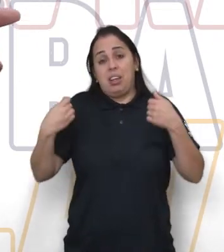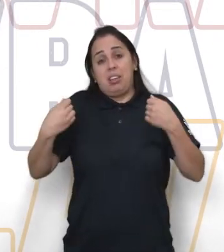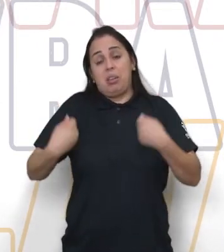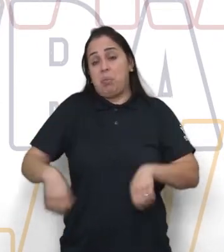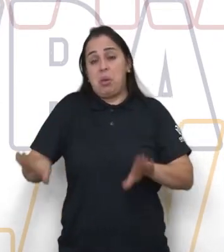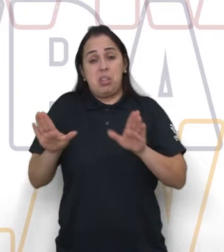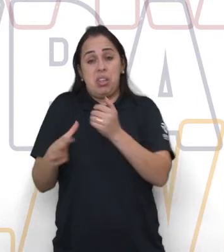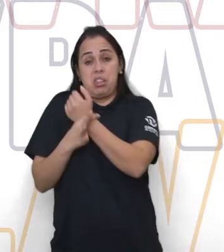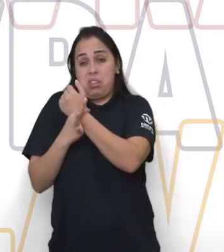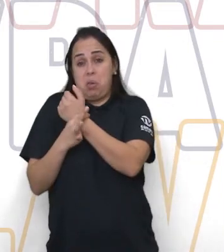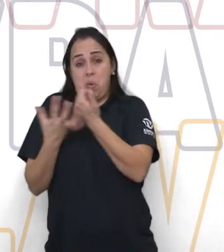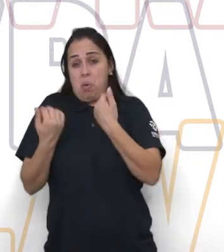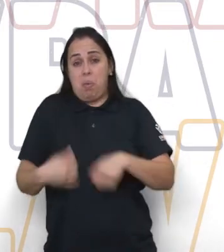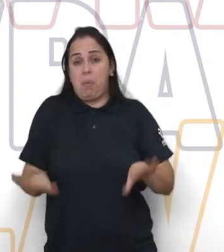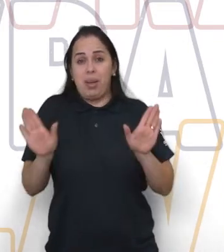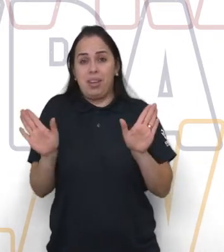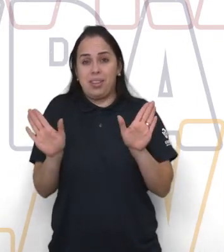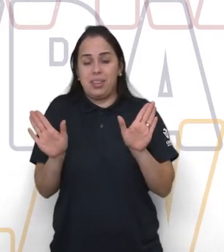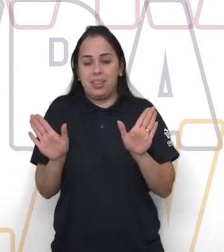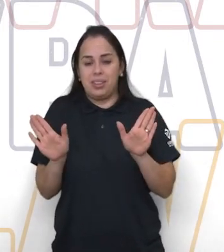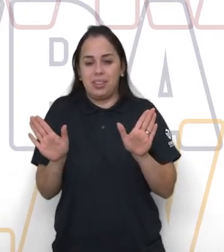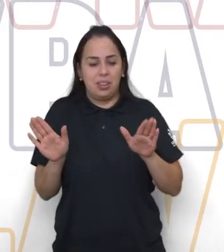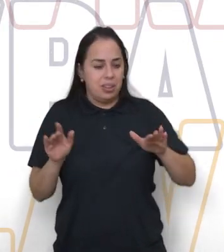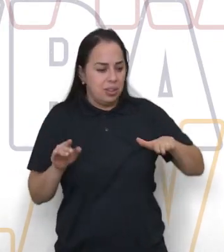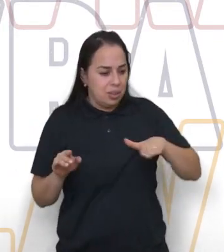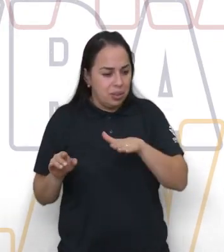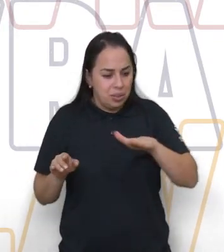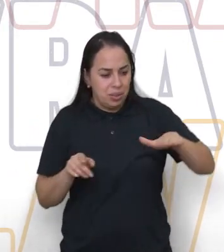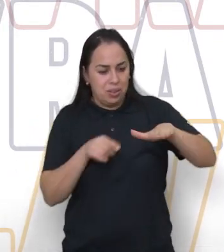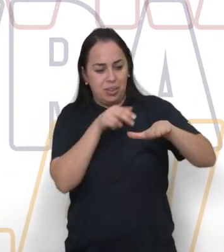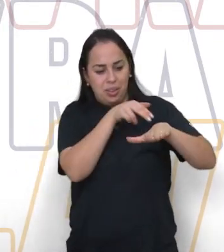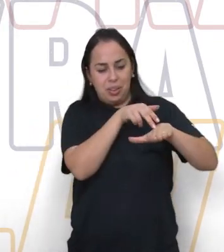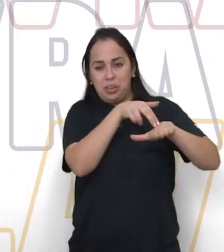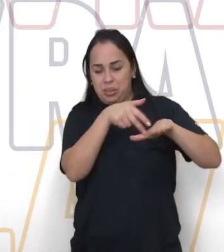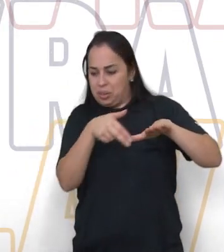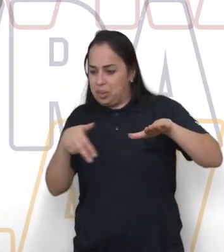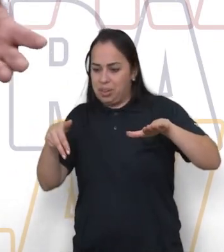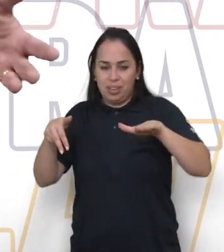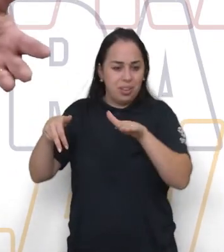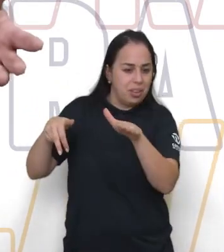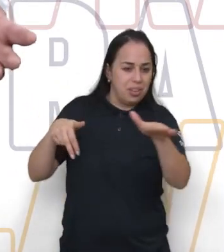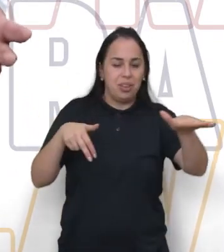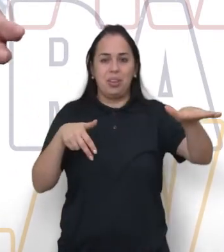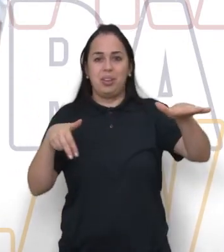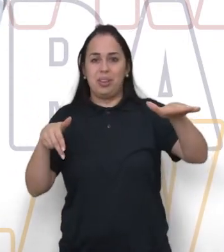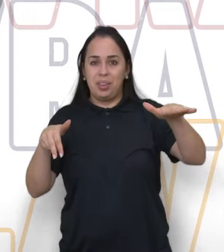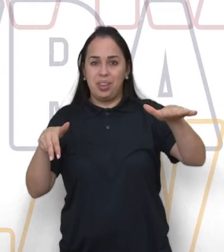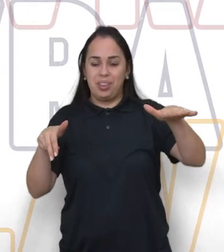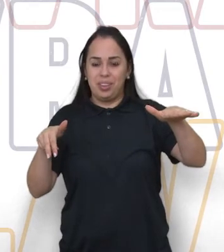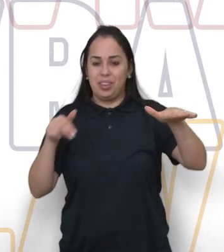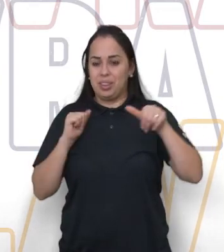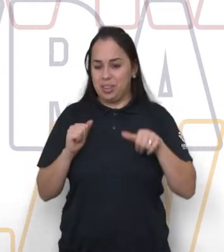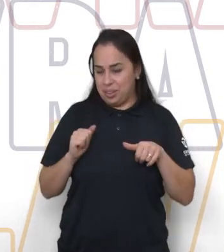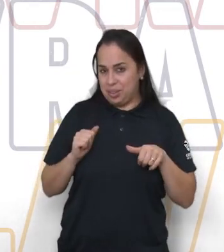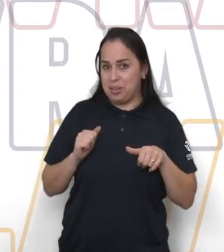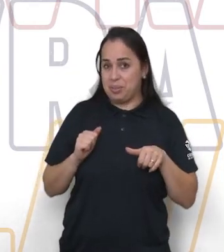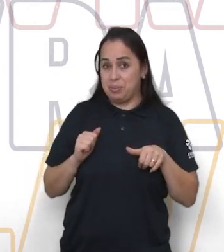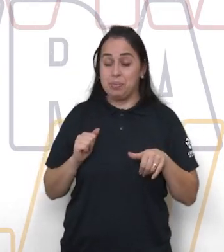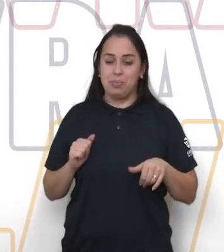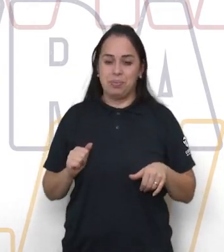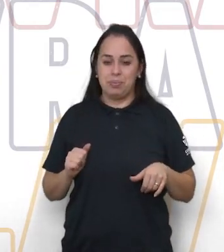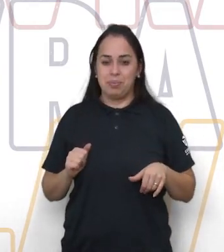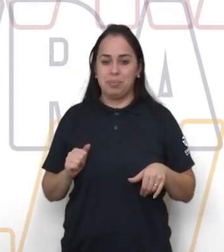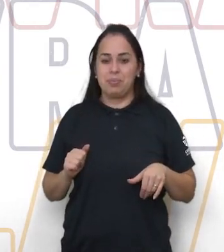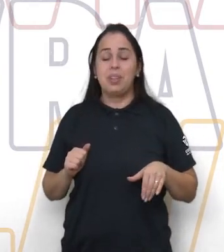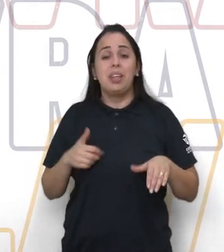não vai precisar mais seguro para acidente né O carro ele vai te deixar no trabalho vai trabalhar né ele vai pegar alguém vai transportar